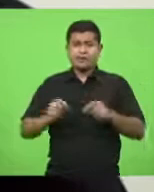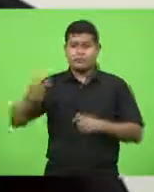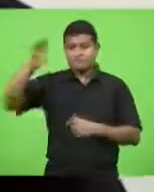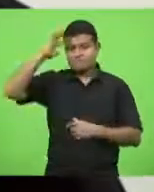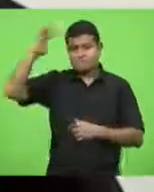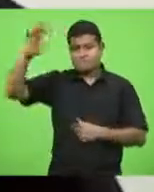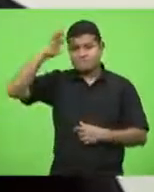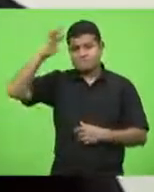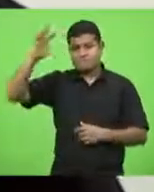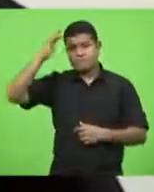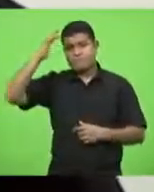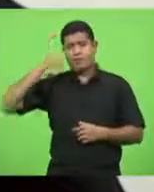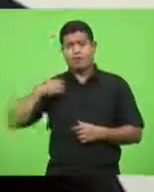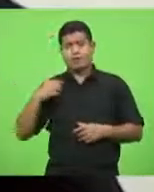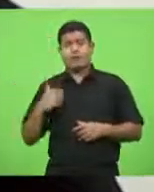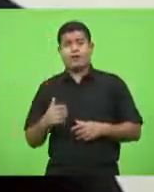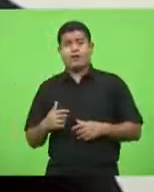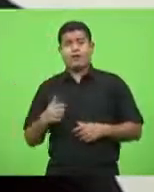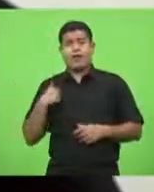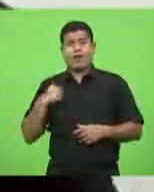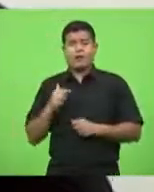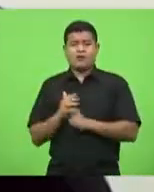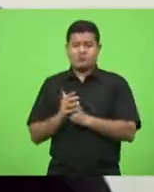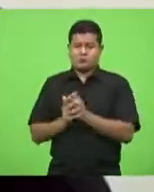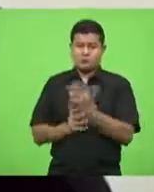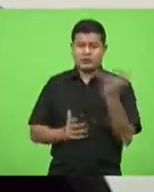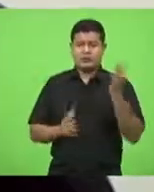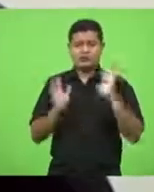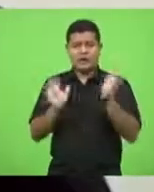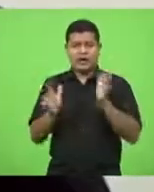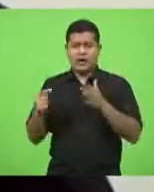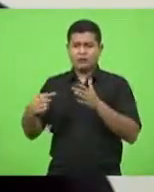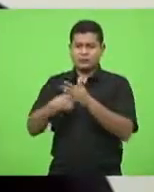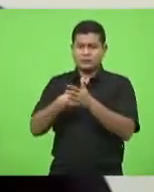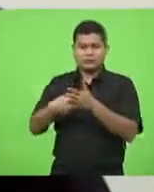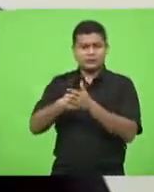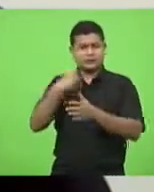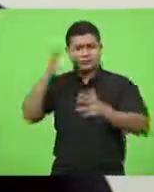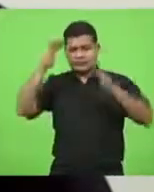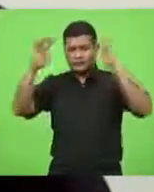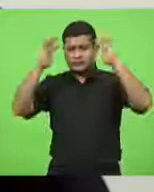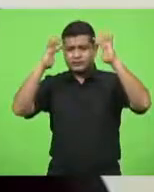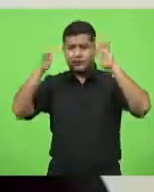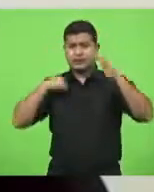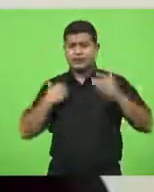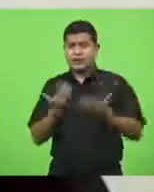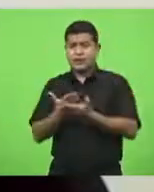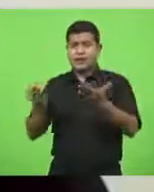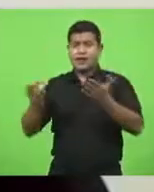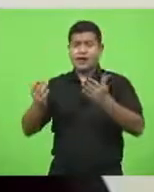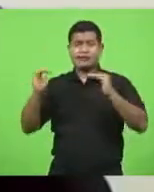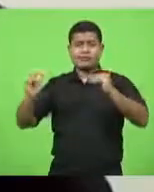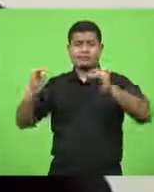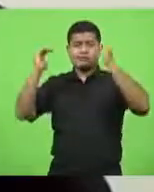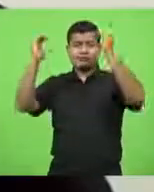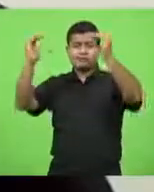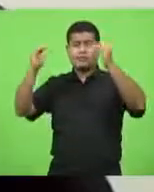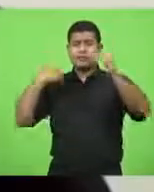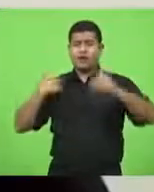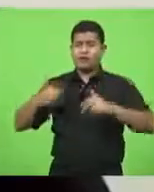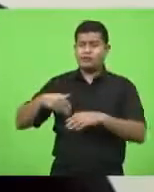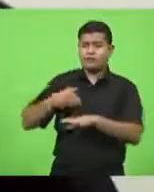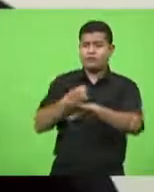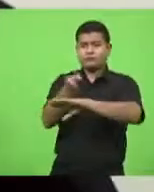que, por muitas vezes, eu me questiono em que lugar as pessoas, as autoridades andam,